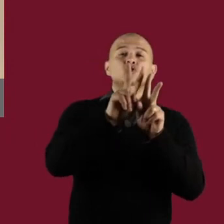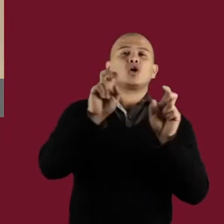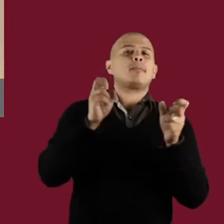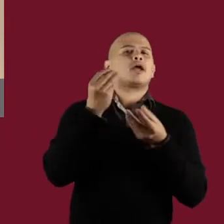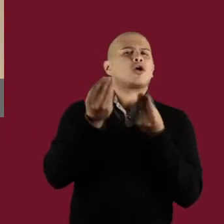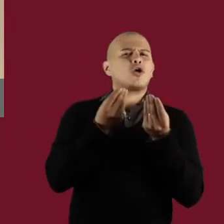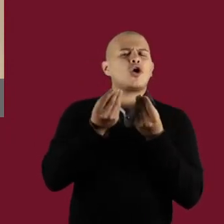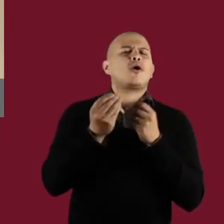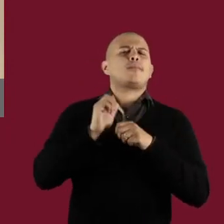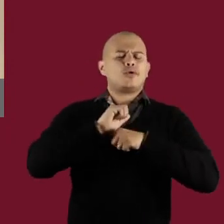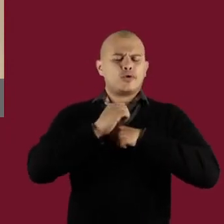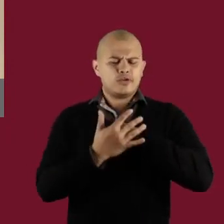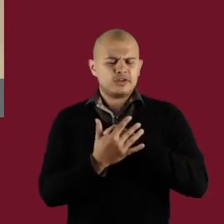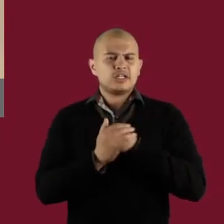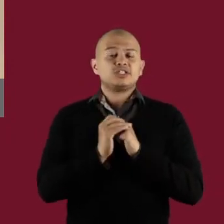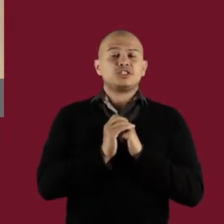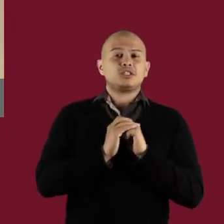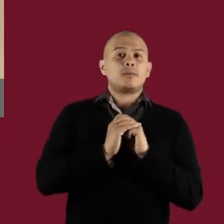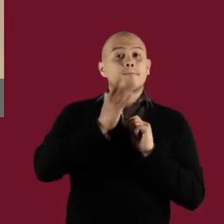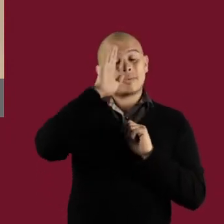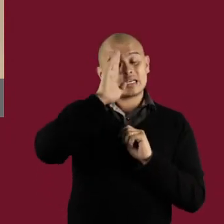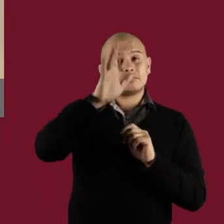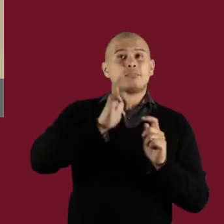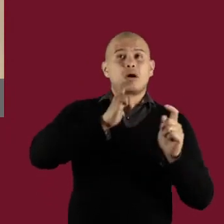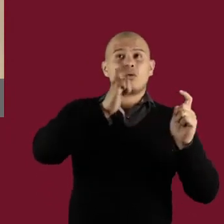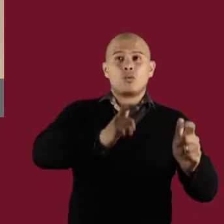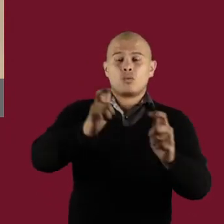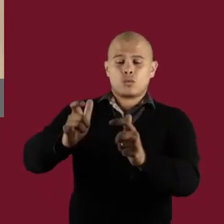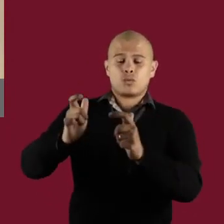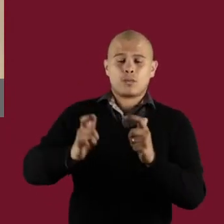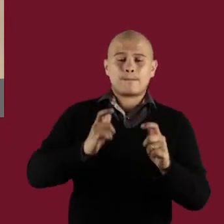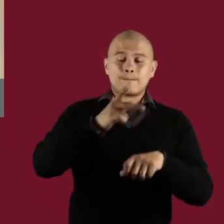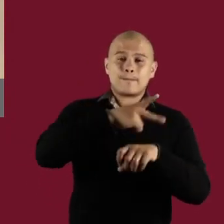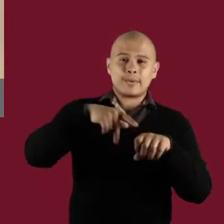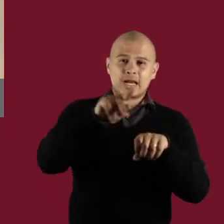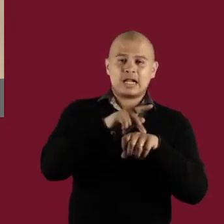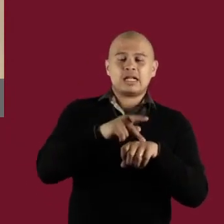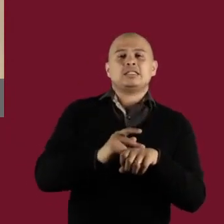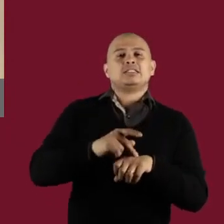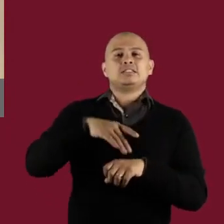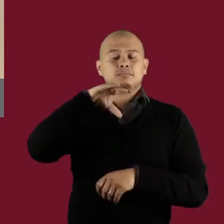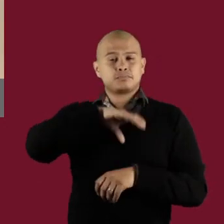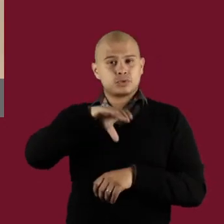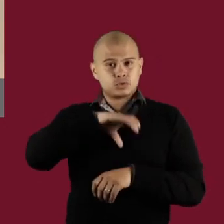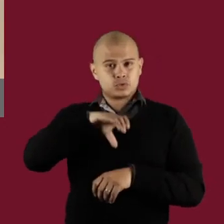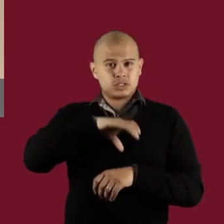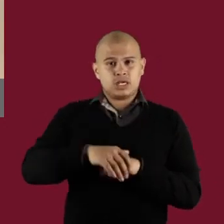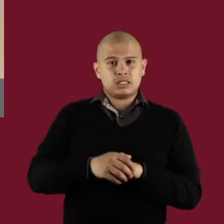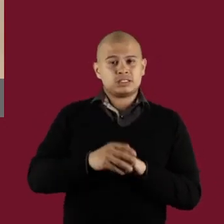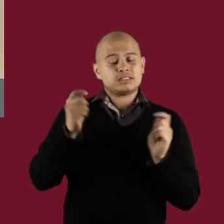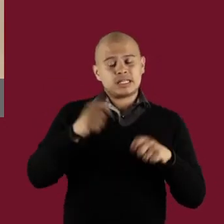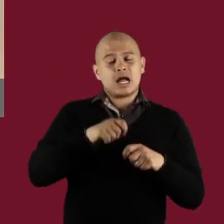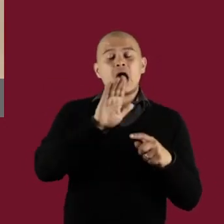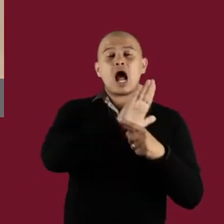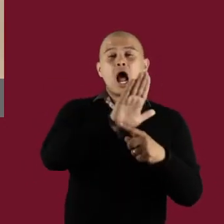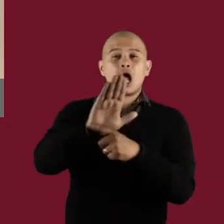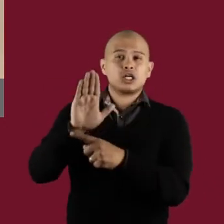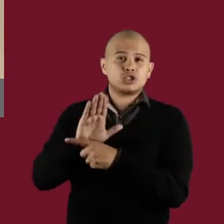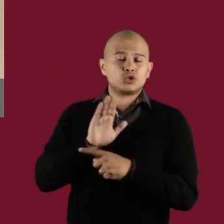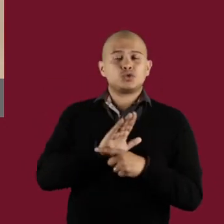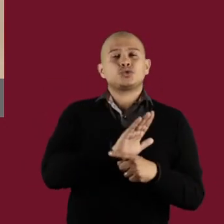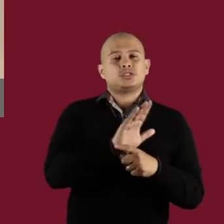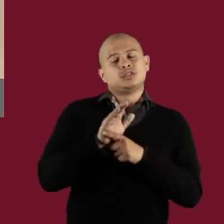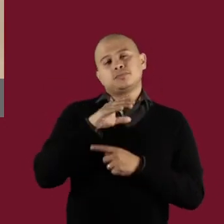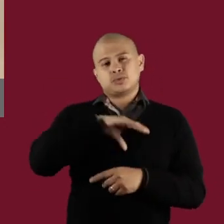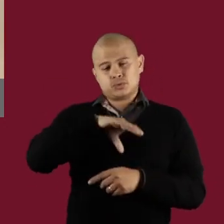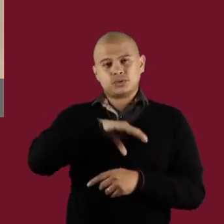países de língua portuguesa, orientações sanitárias e enfim, ajuda mesmo com informação em português. Isso que me chamou a atenção,